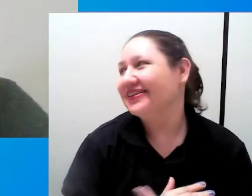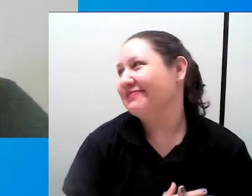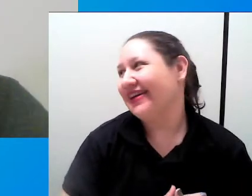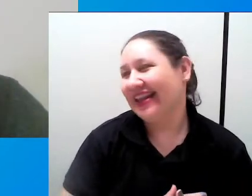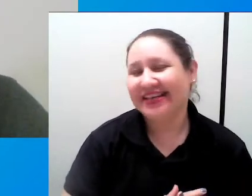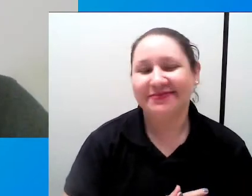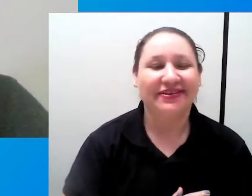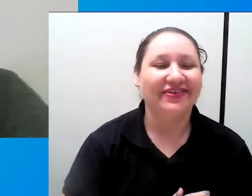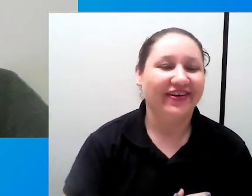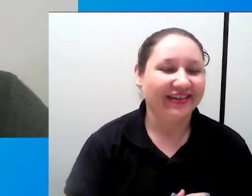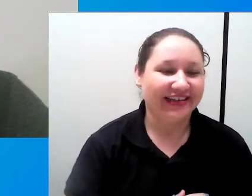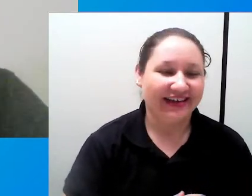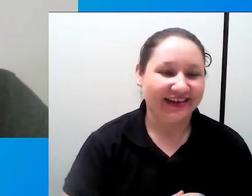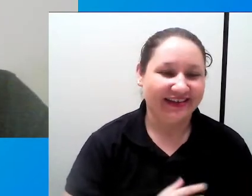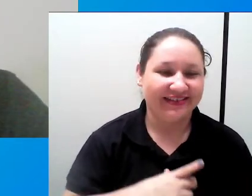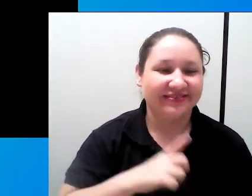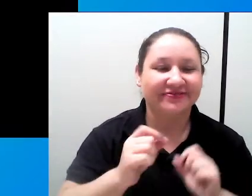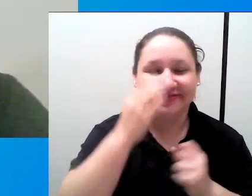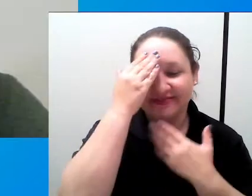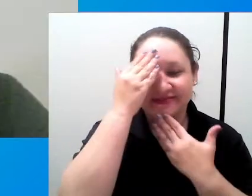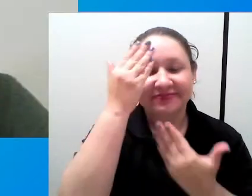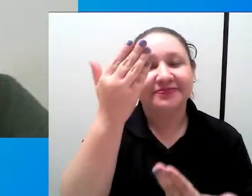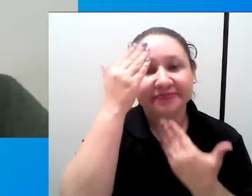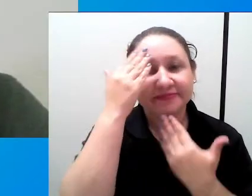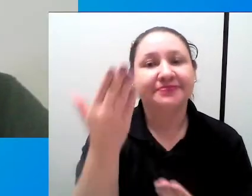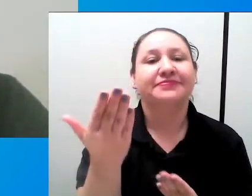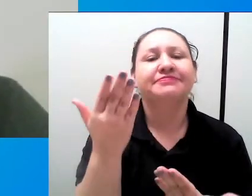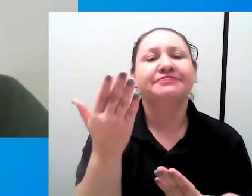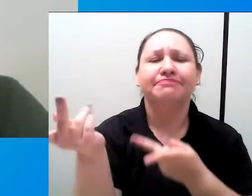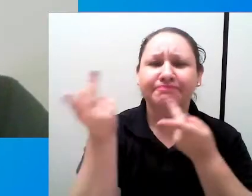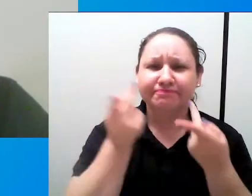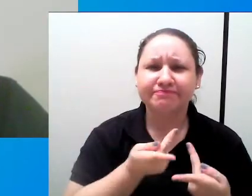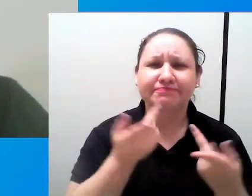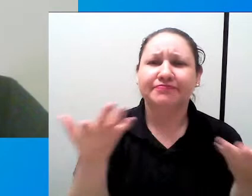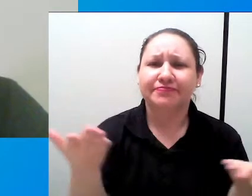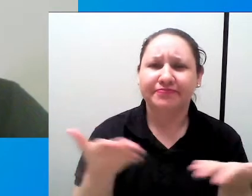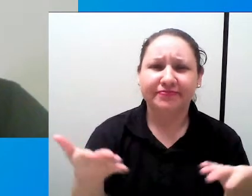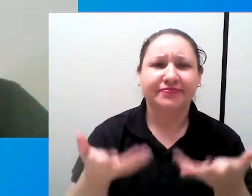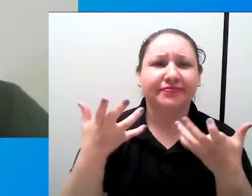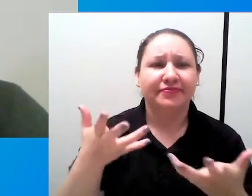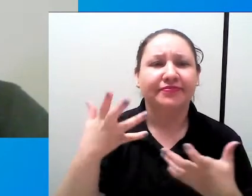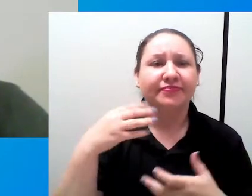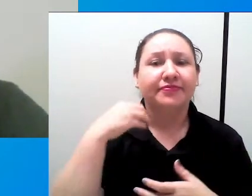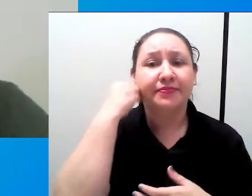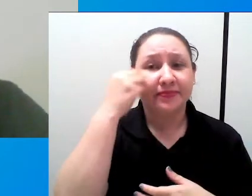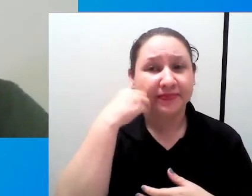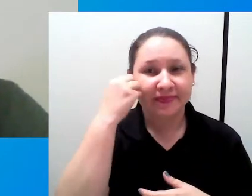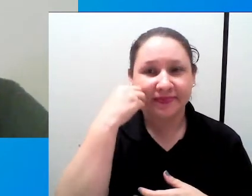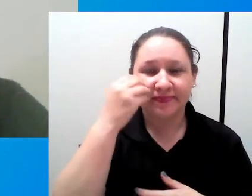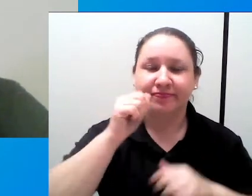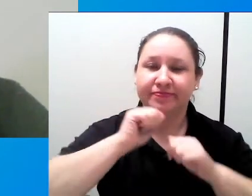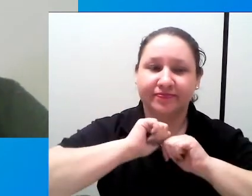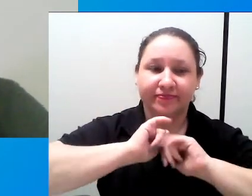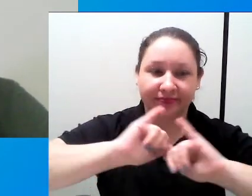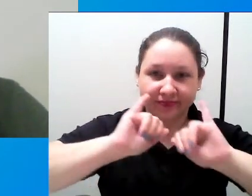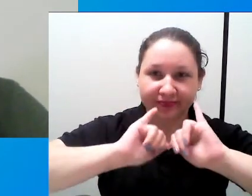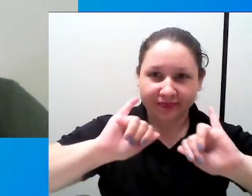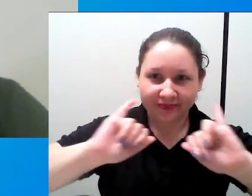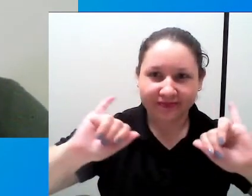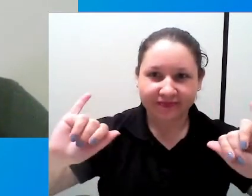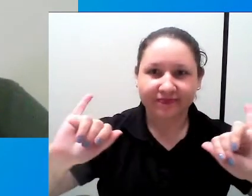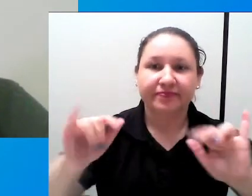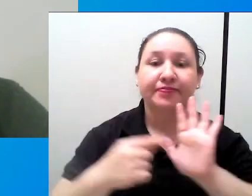realmente possa contribuir de alguma forma, relatando um pouco das minhas experiências e da que tivemos no nosso curso. Deixa eu iniciar aqui minha